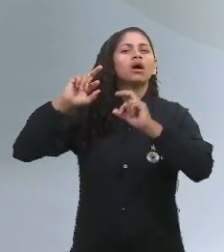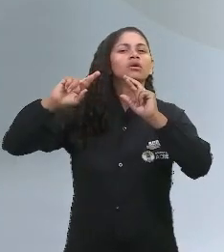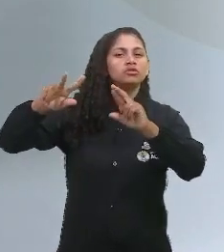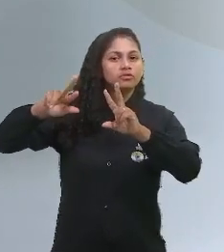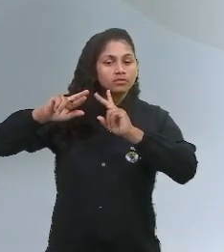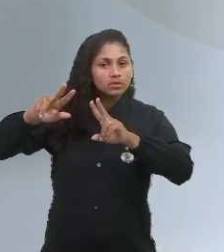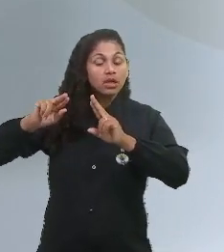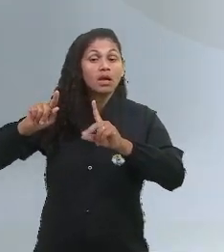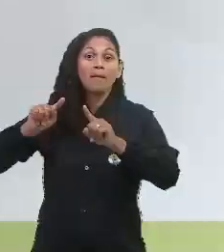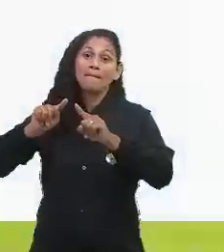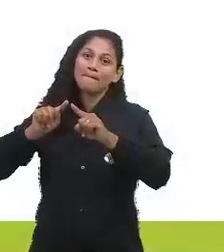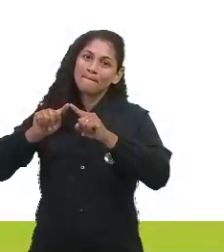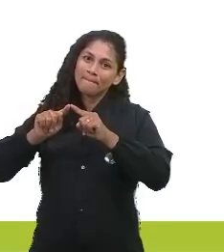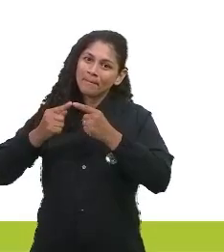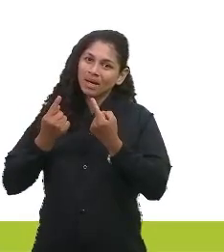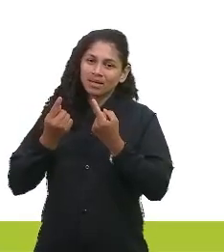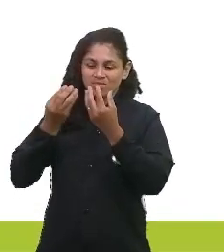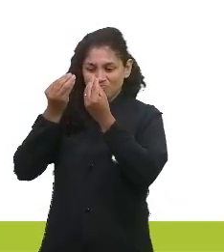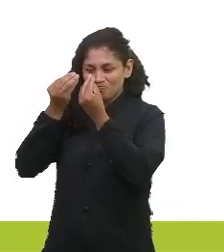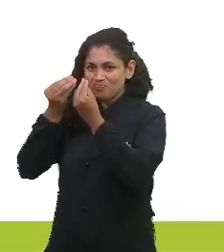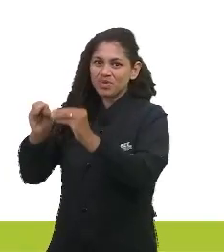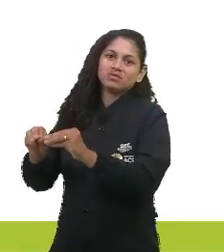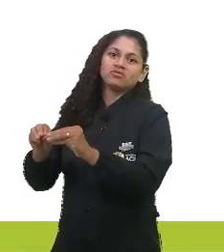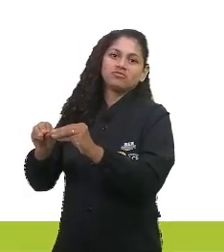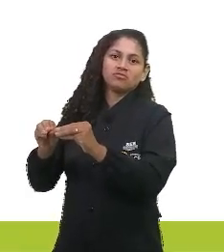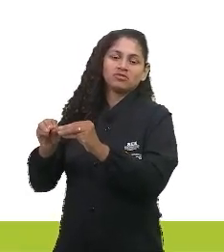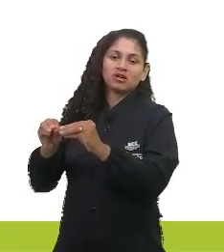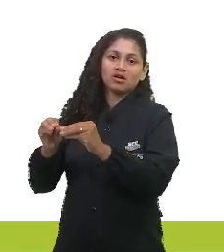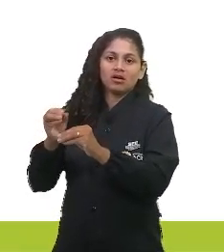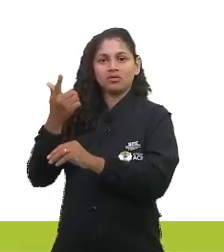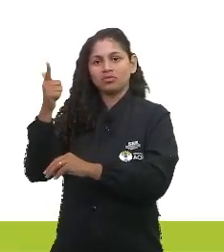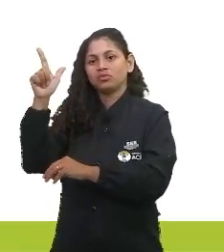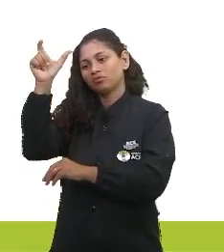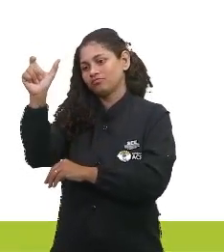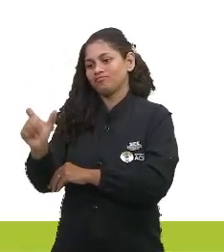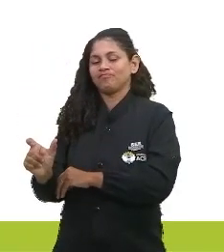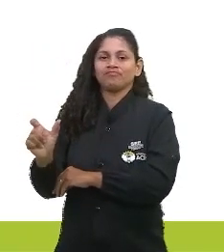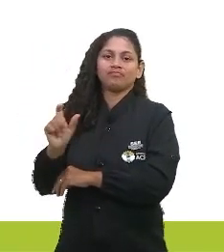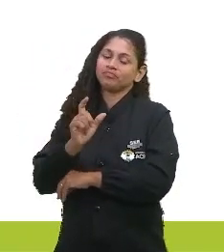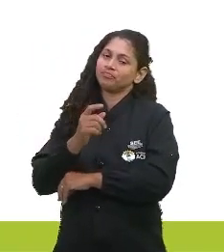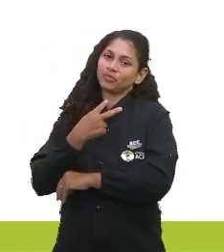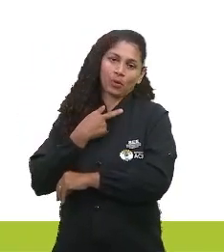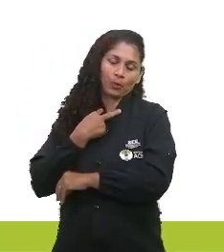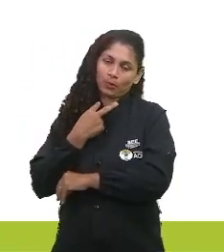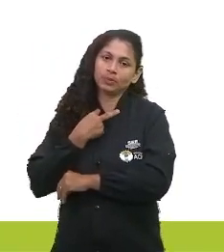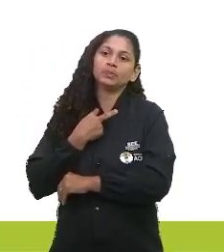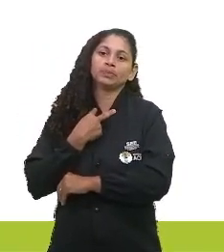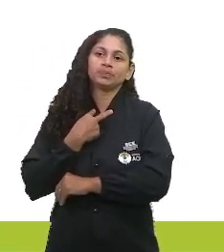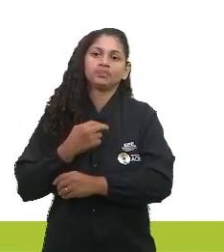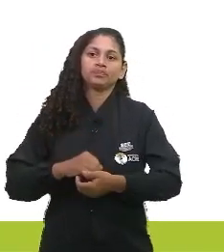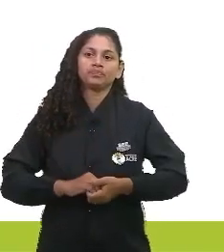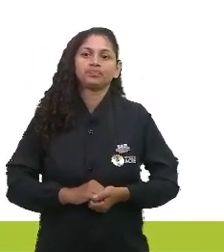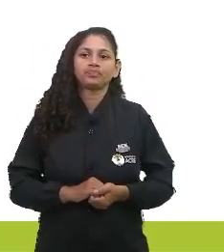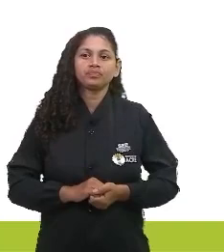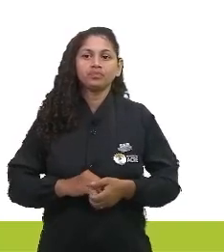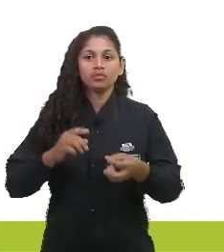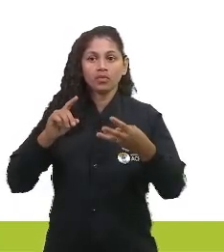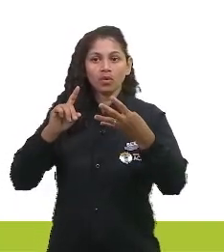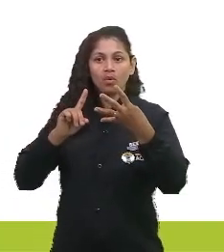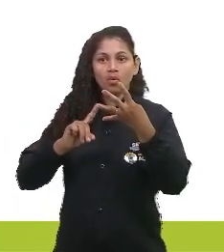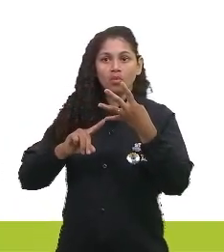outros. O princípio da justiça, ou equidade, relaciona-se